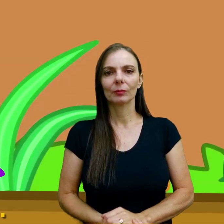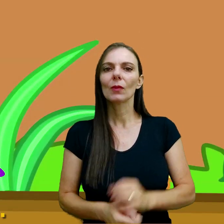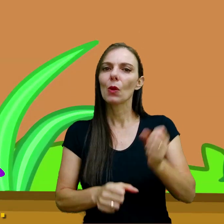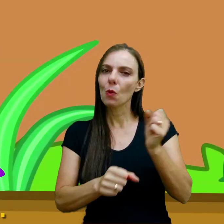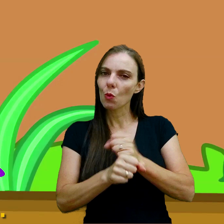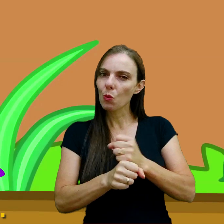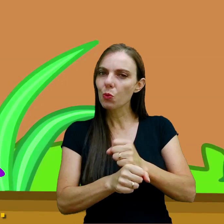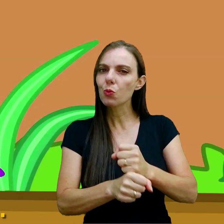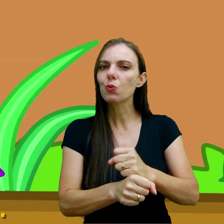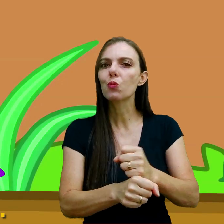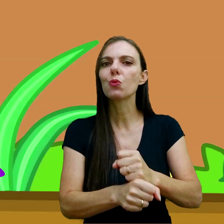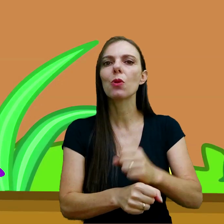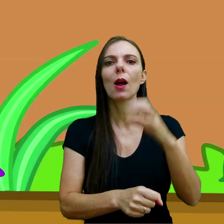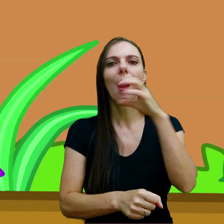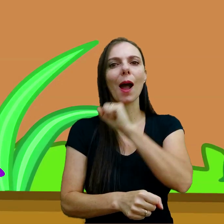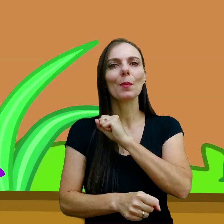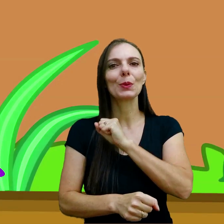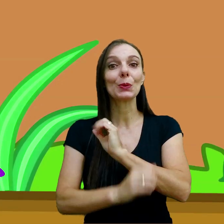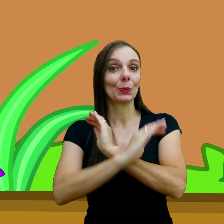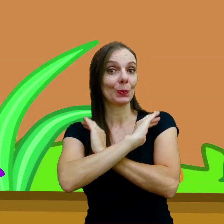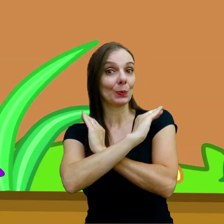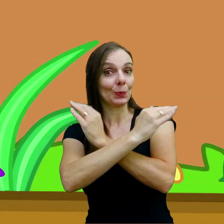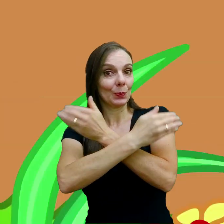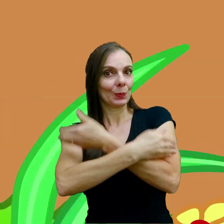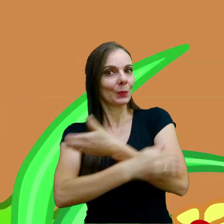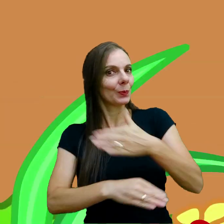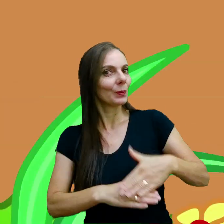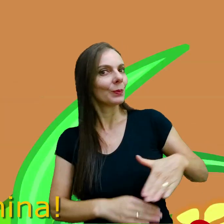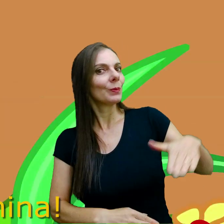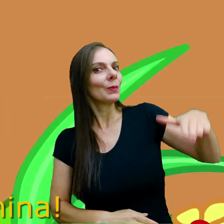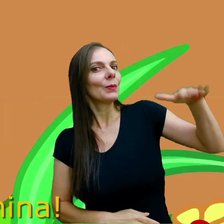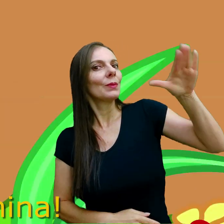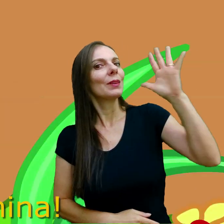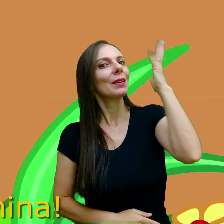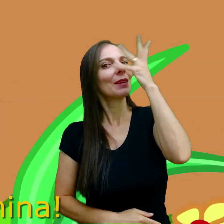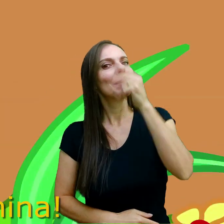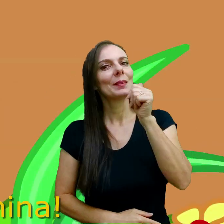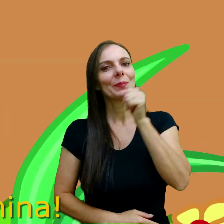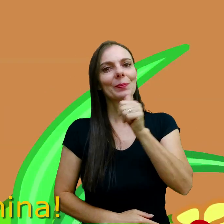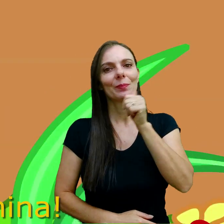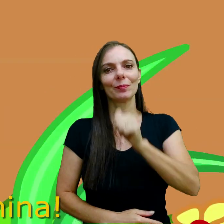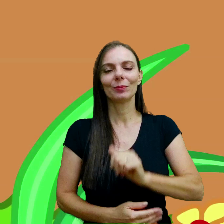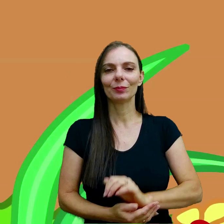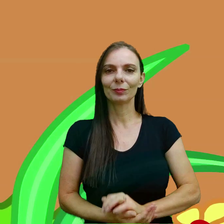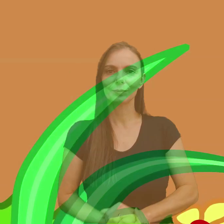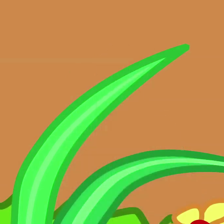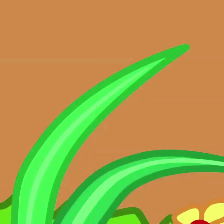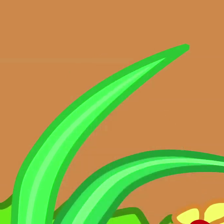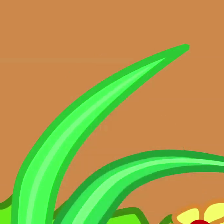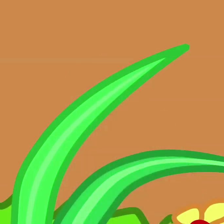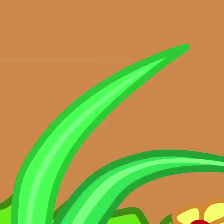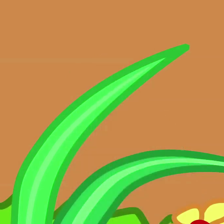Os anos passaram rápido e Branca de Neve cresceu e se tornou uma linda menina.